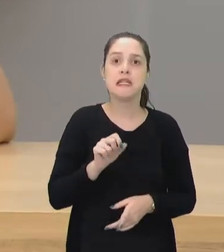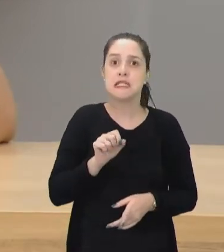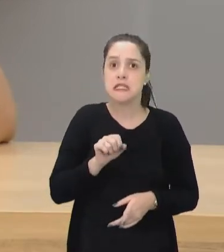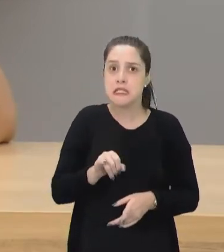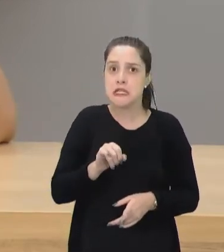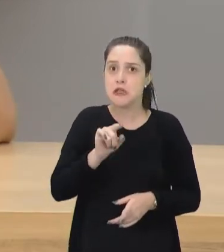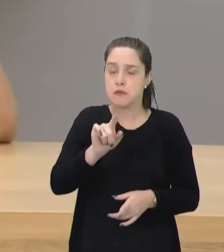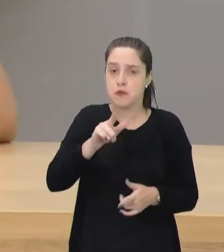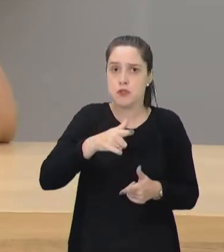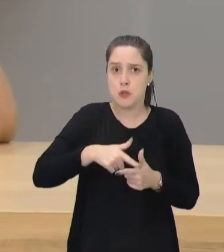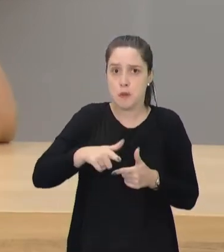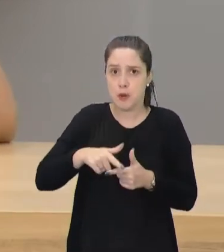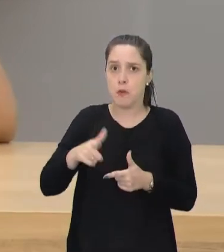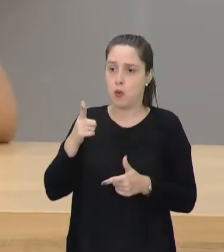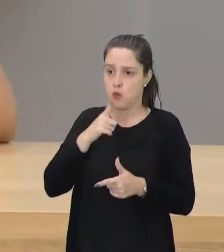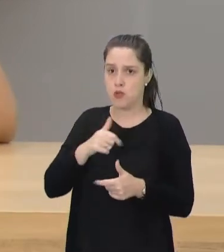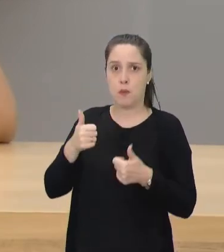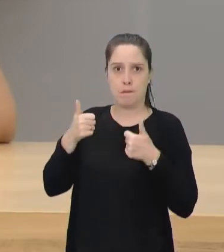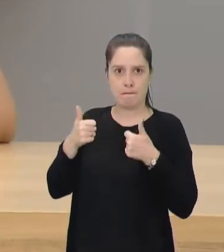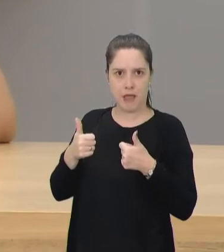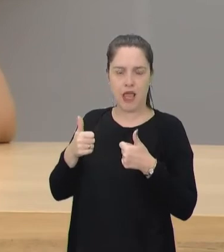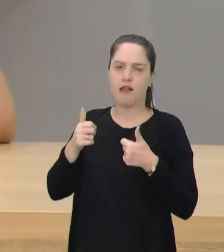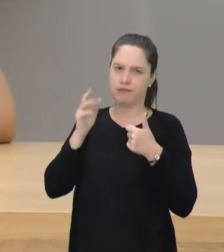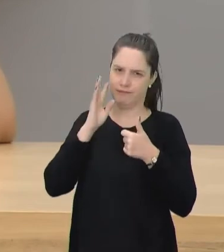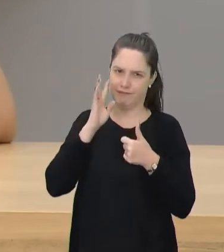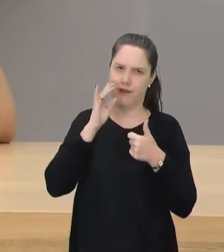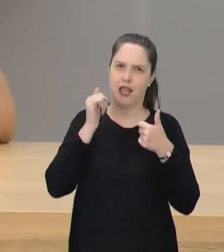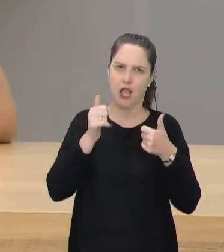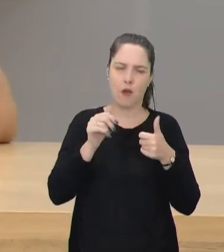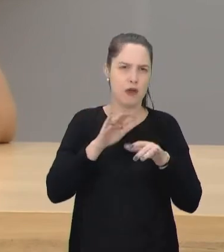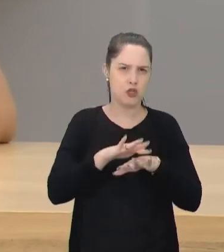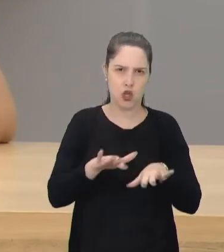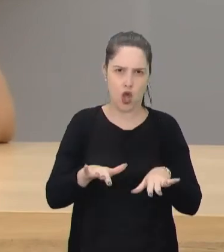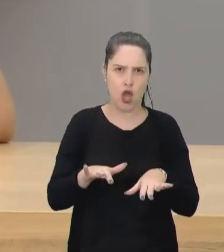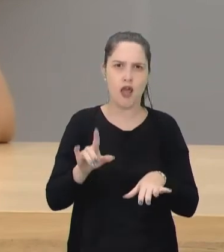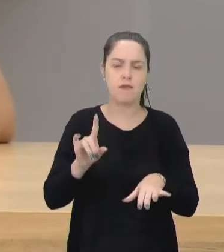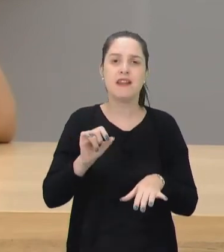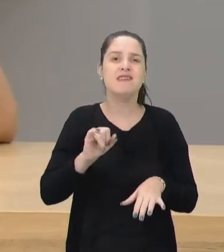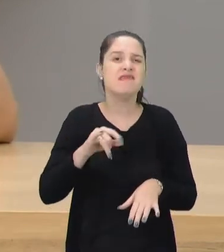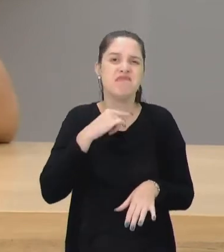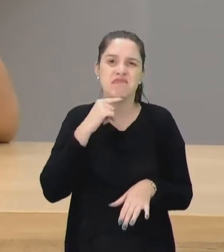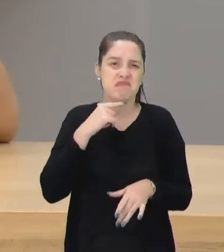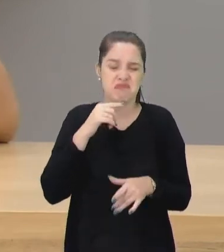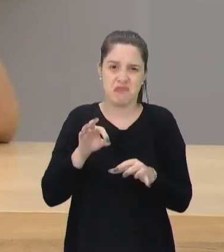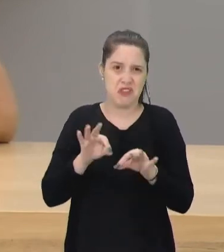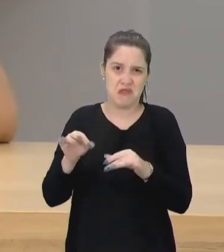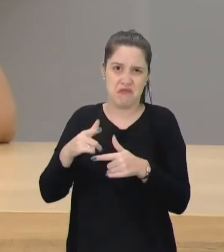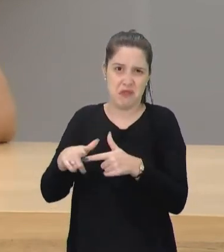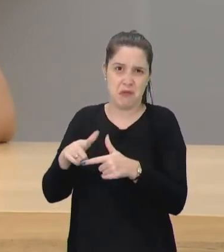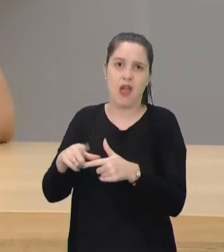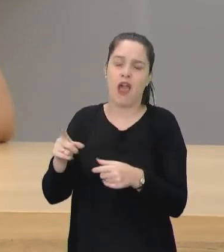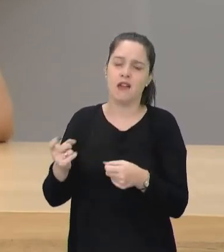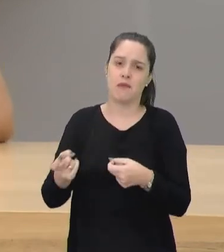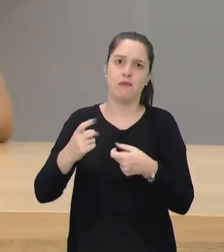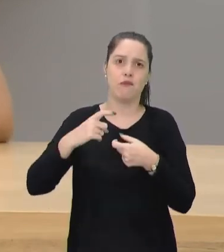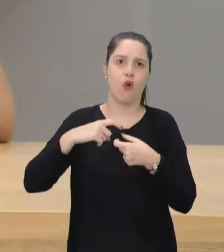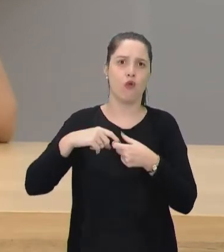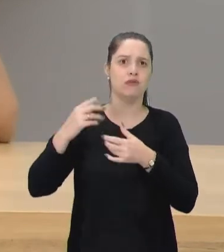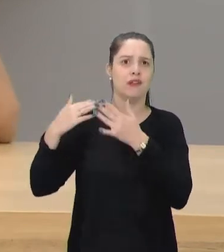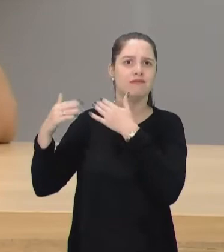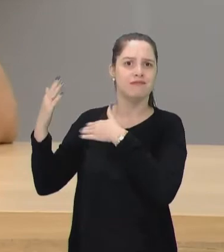for solucionado, legal, só alegria. Se não for solucionado, você pode voltar a etapas anteriores